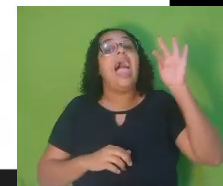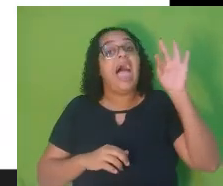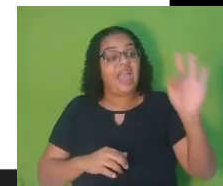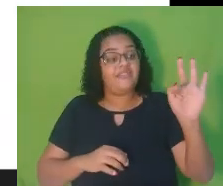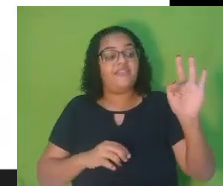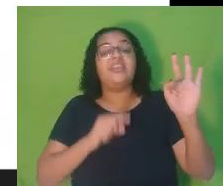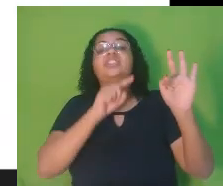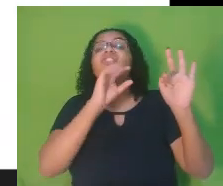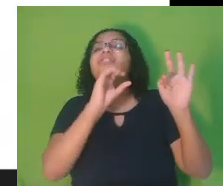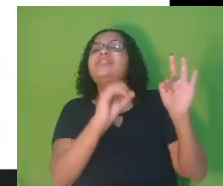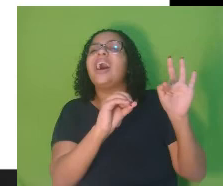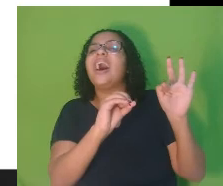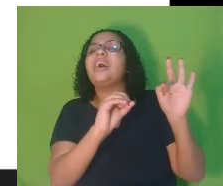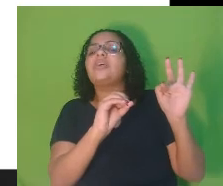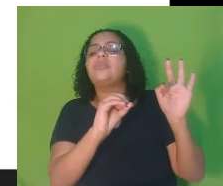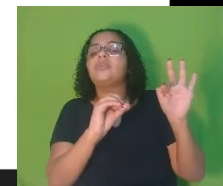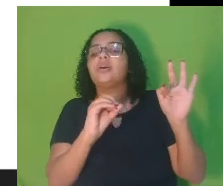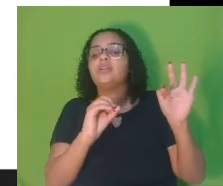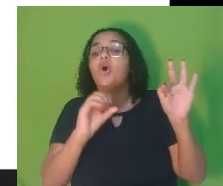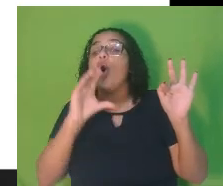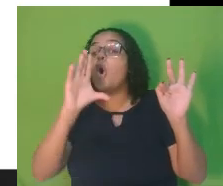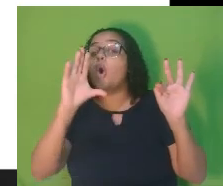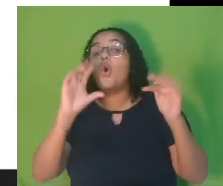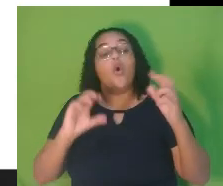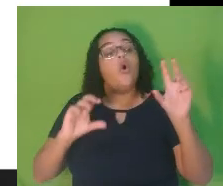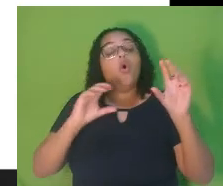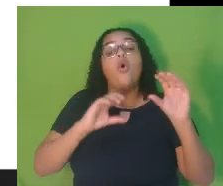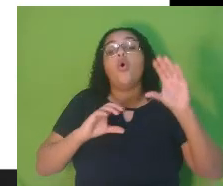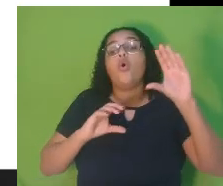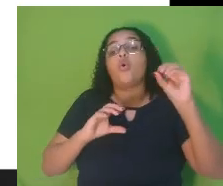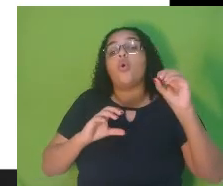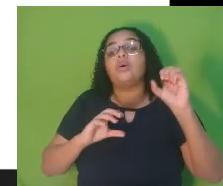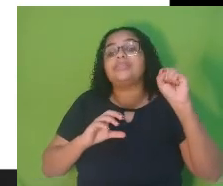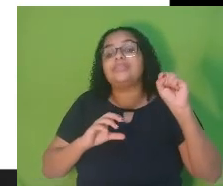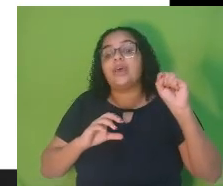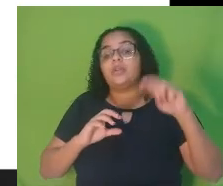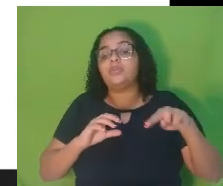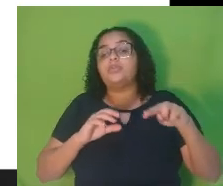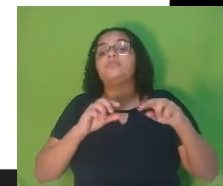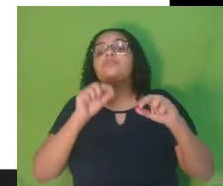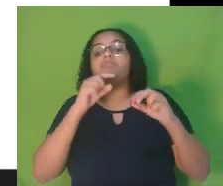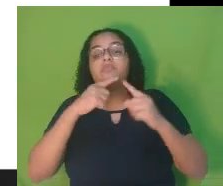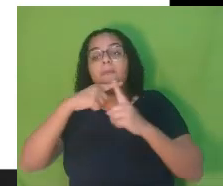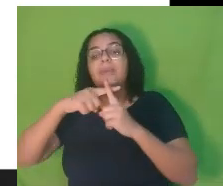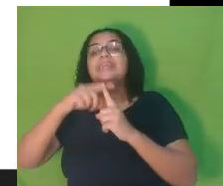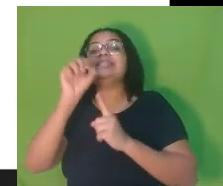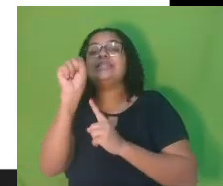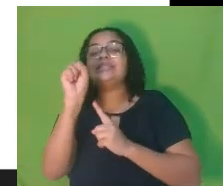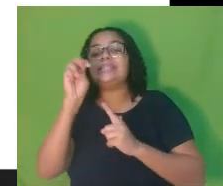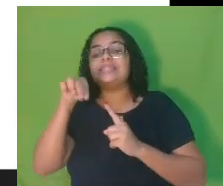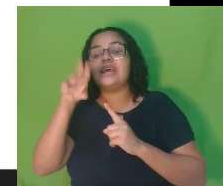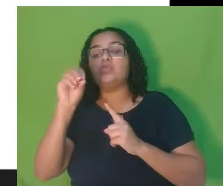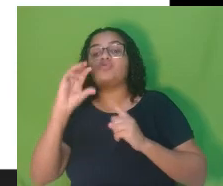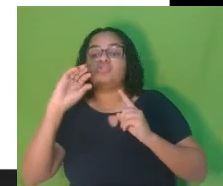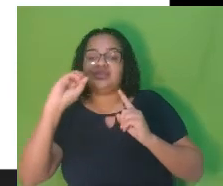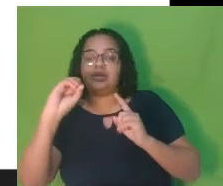de 0 vai ser quanto? Cosseno de 0 mais seno de 0.